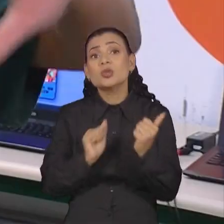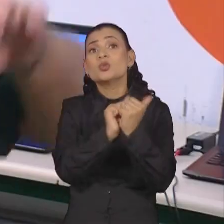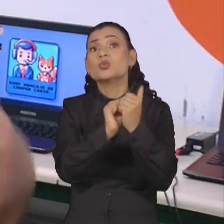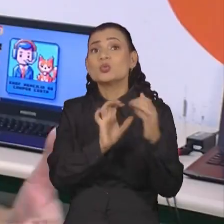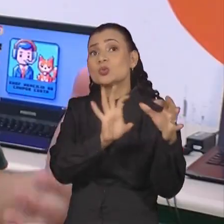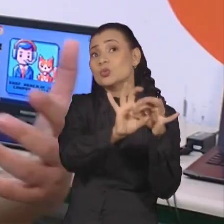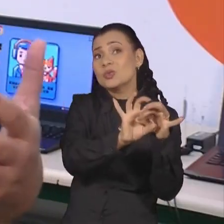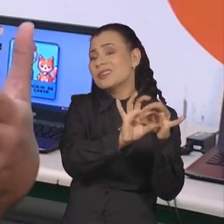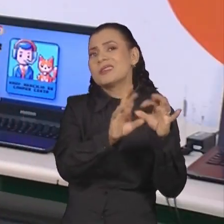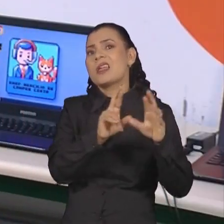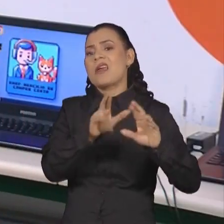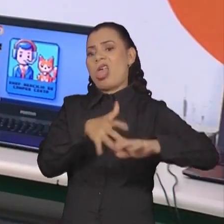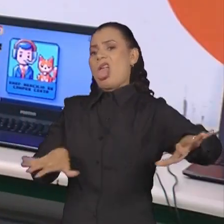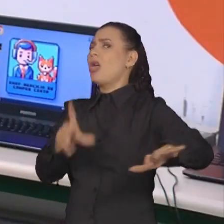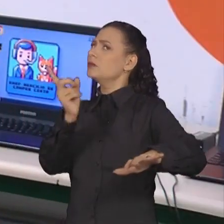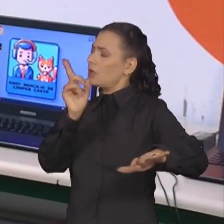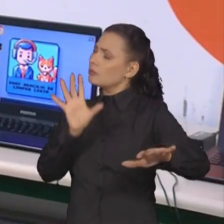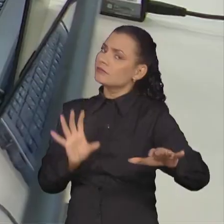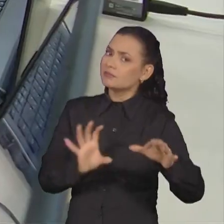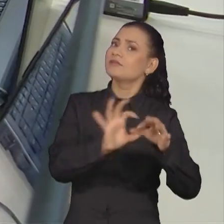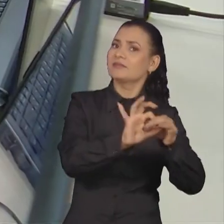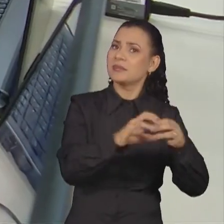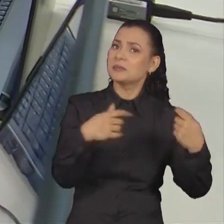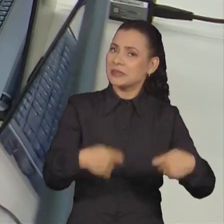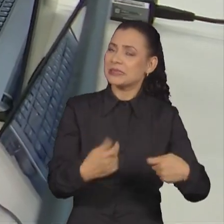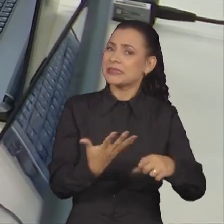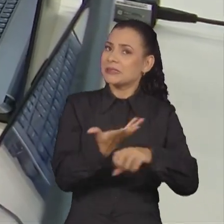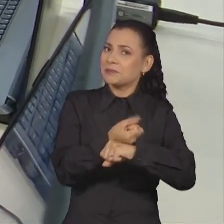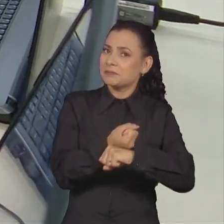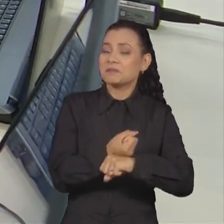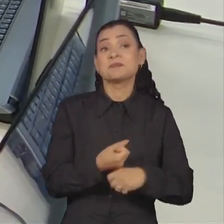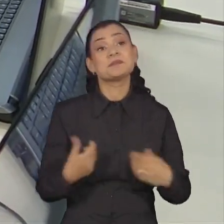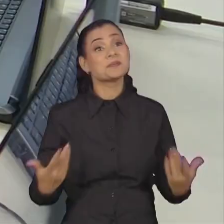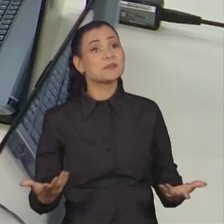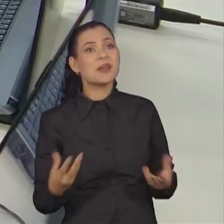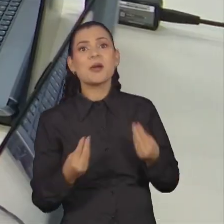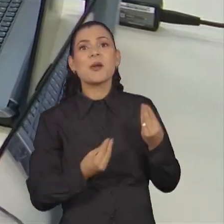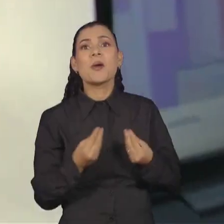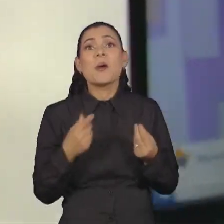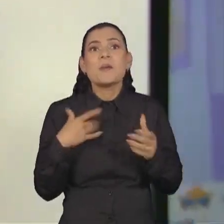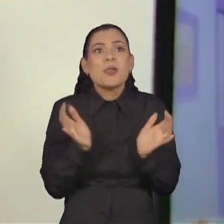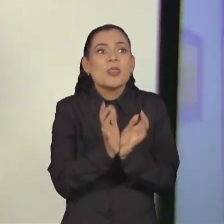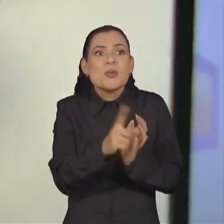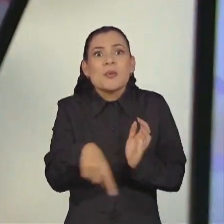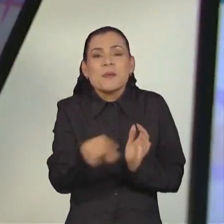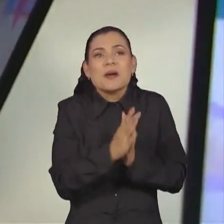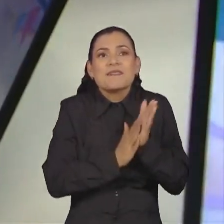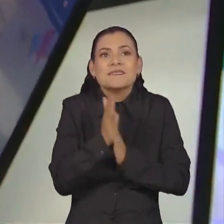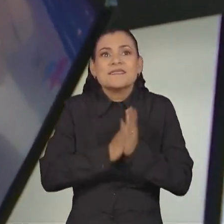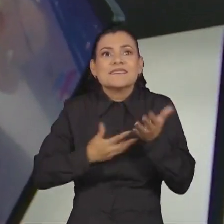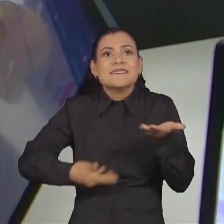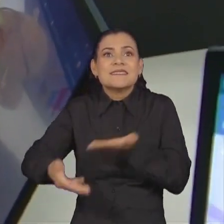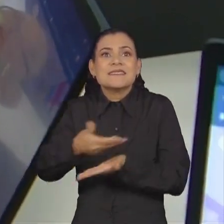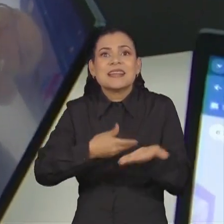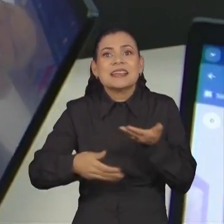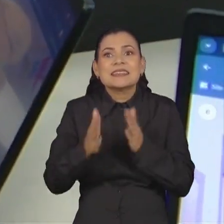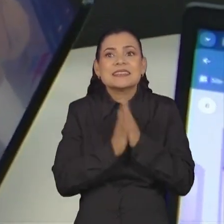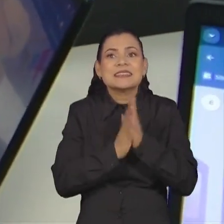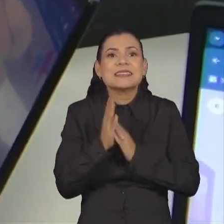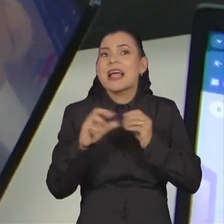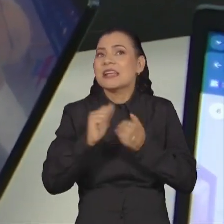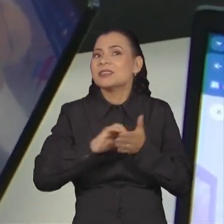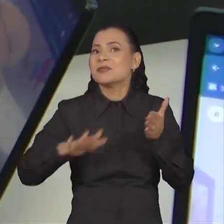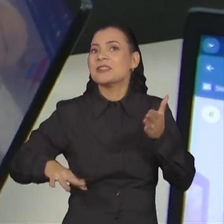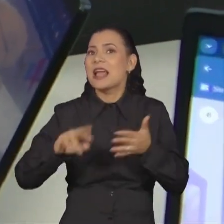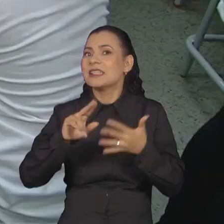aqui e outra lá, porque tudo tem que ser interligado, né? E nem precisa dizer como a turminha reage a essa interação digital com as